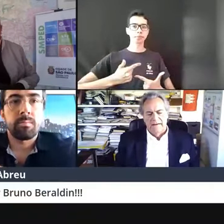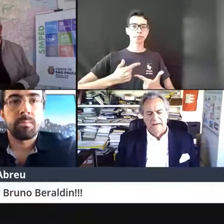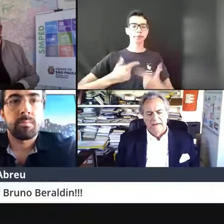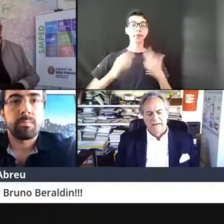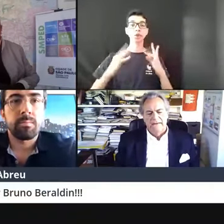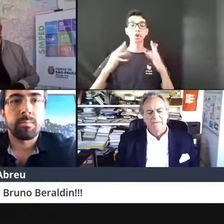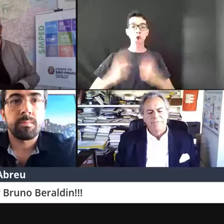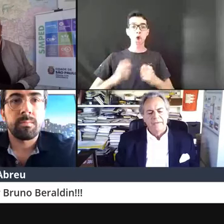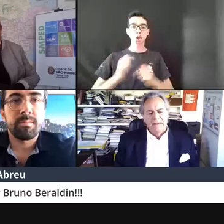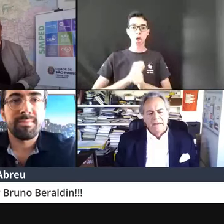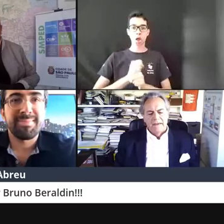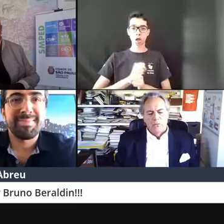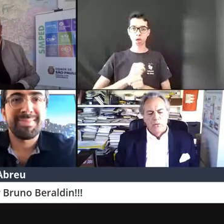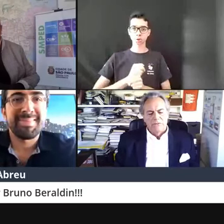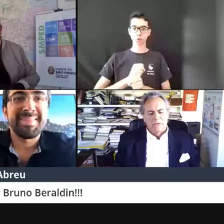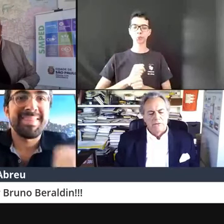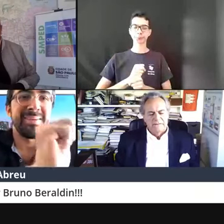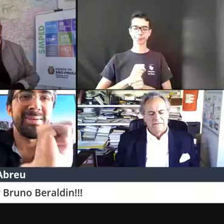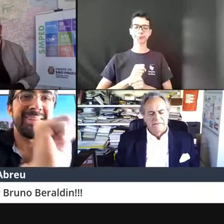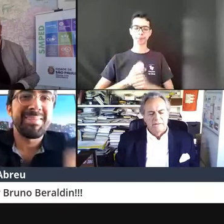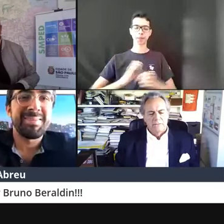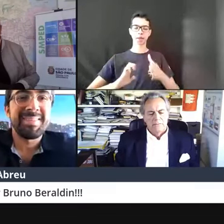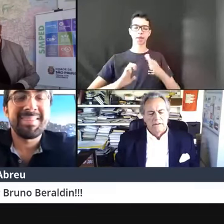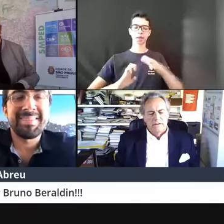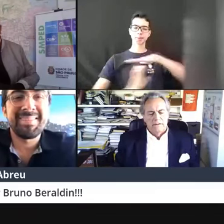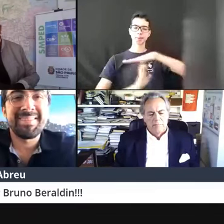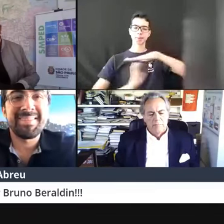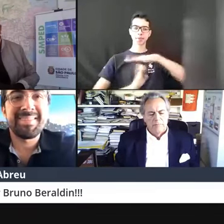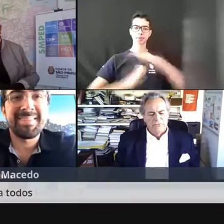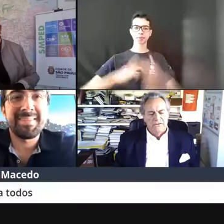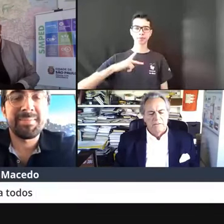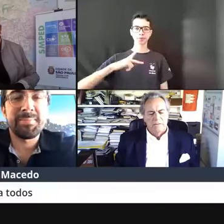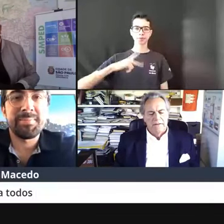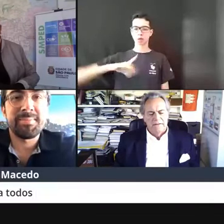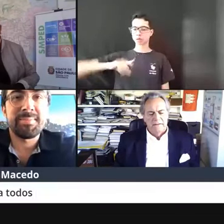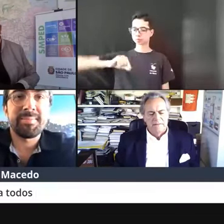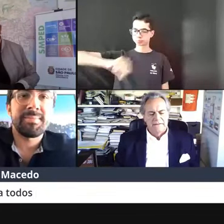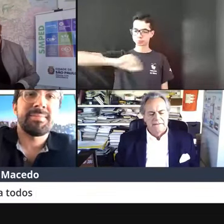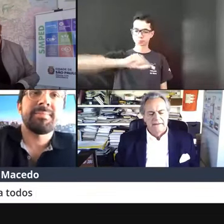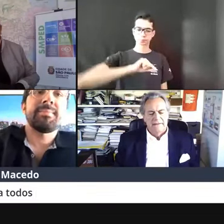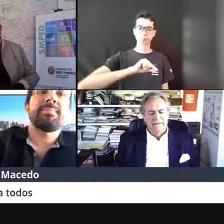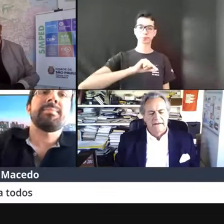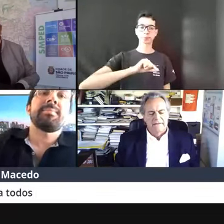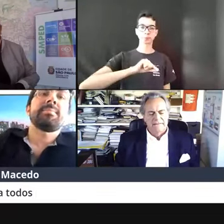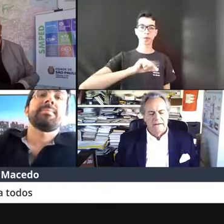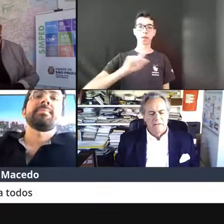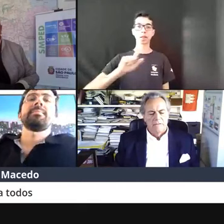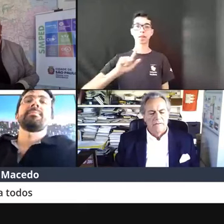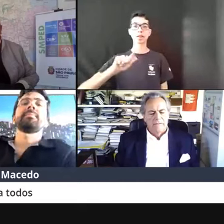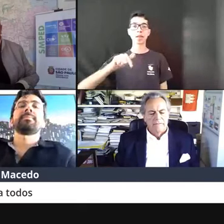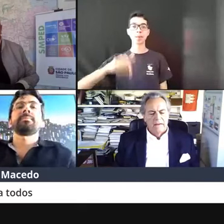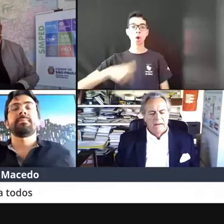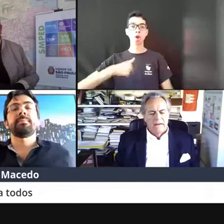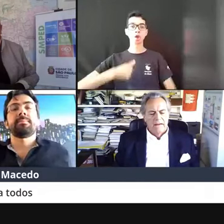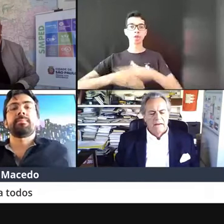privadas, e quando aconteceu, posteriormente, a minha saída da